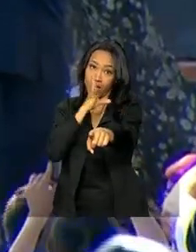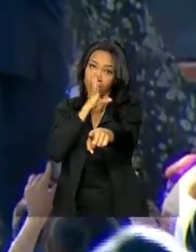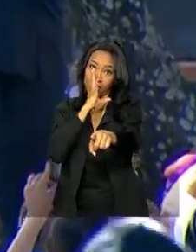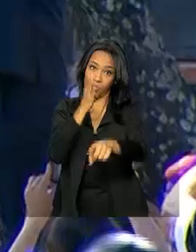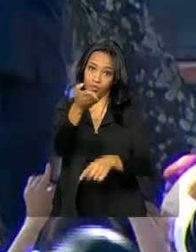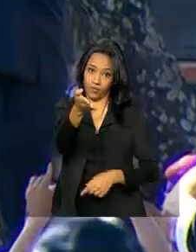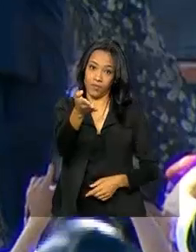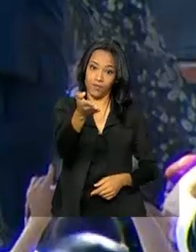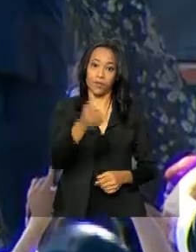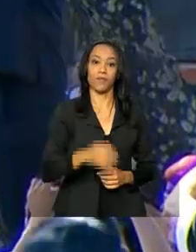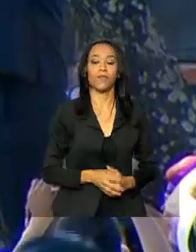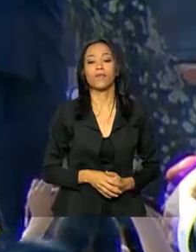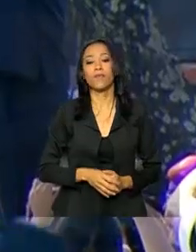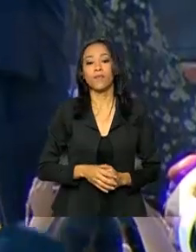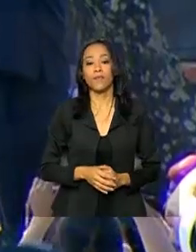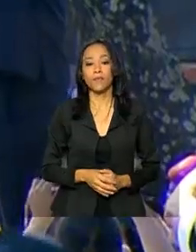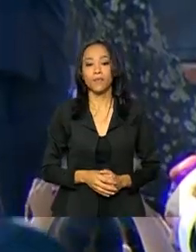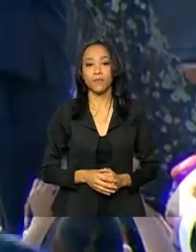aí.